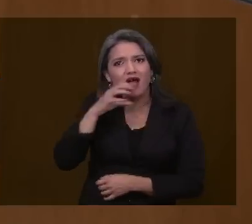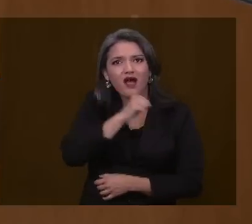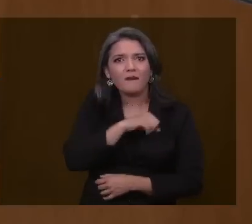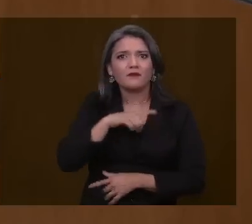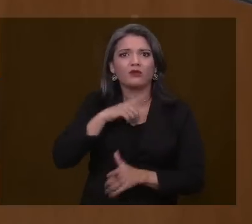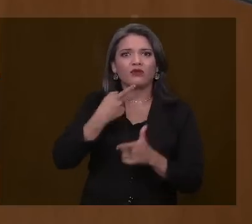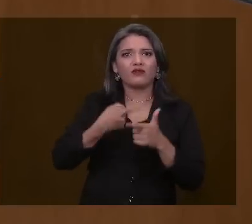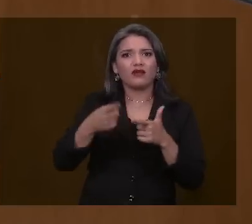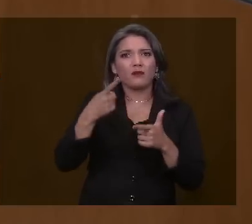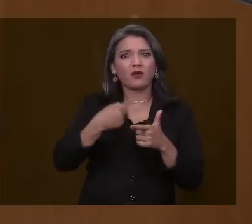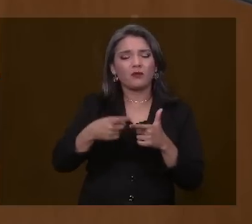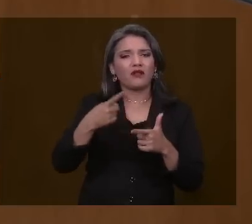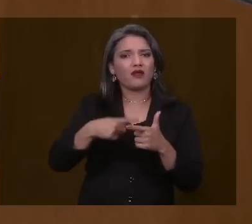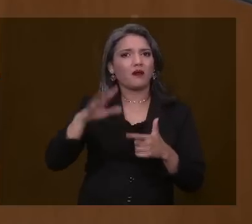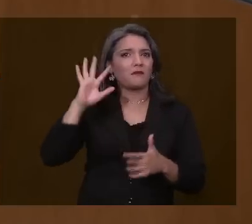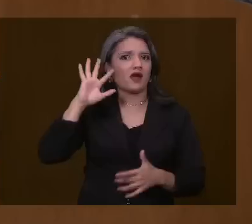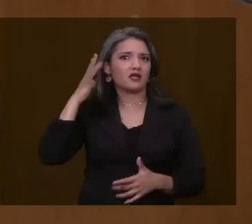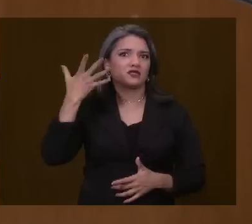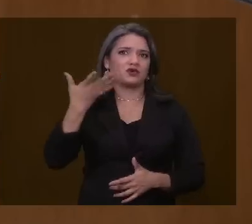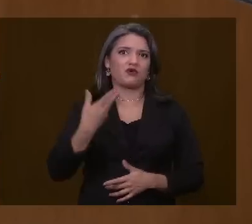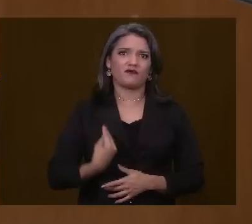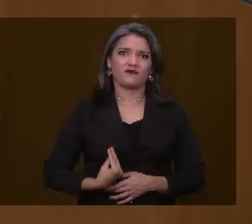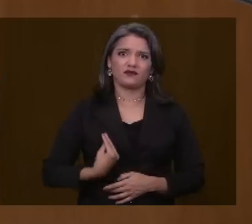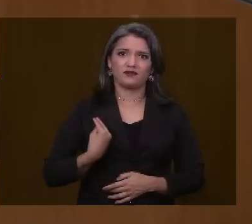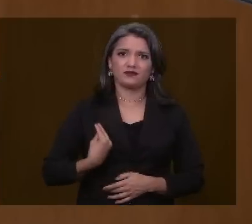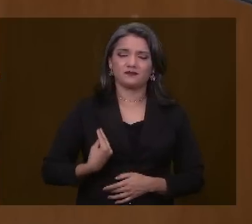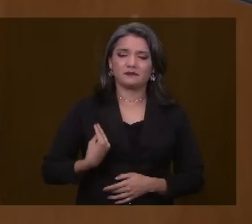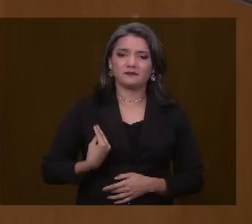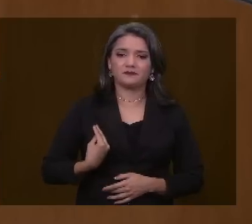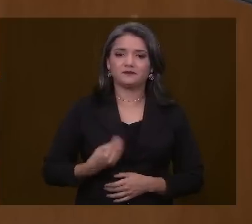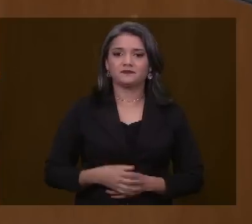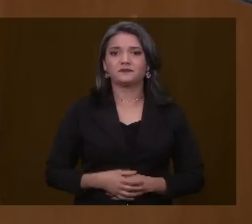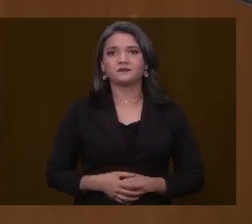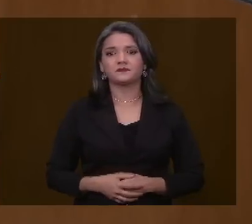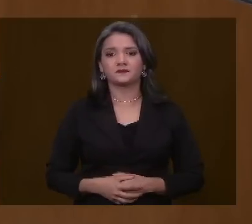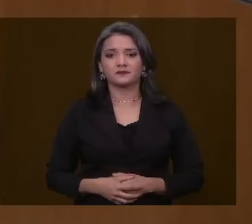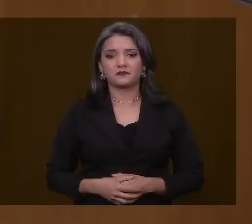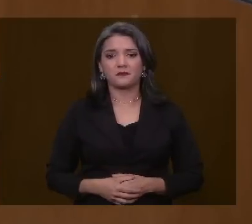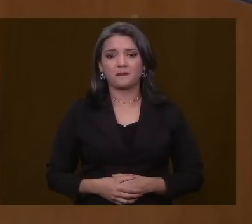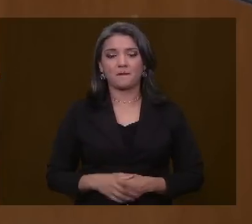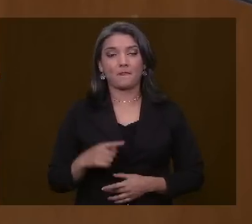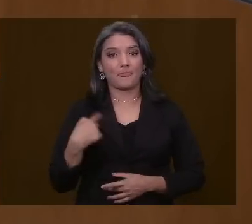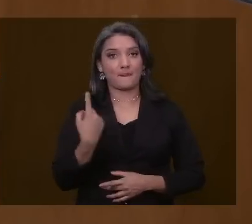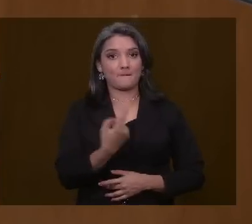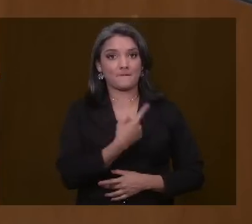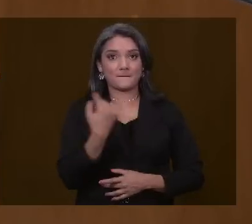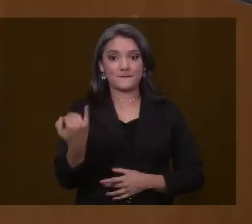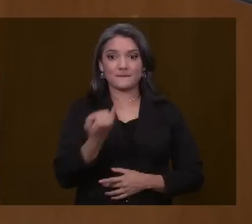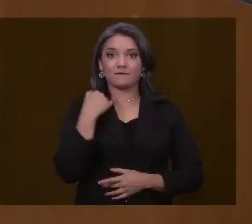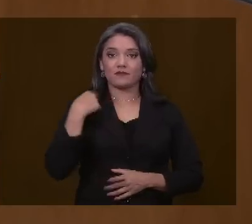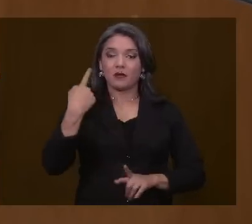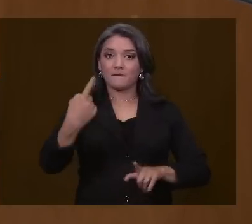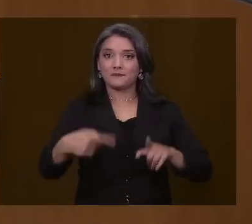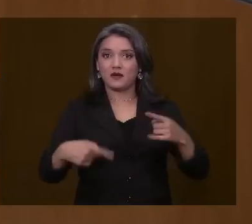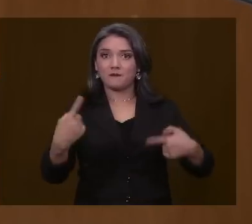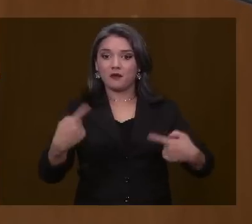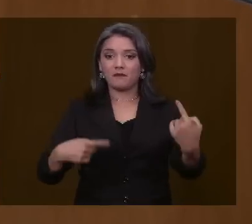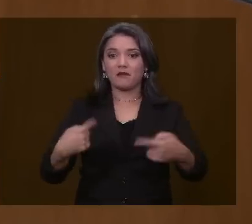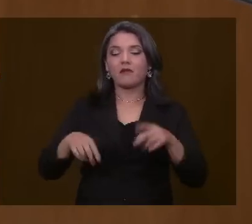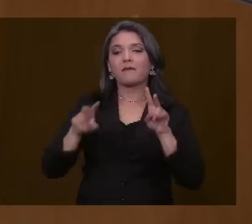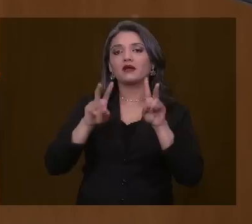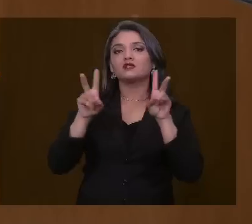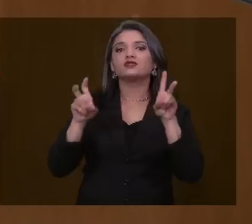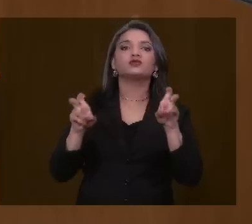esses problemas da vida real. Não lhes interessa o debate histriônico sobre placas